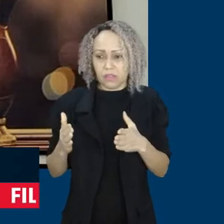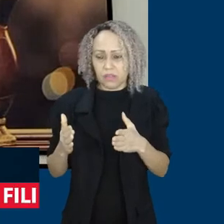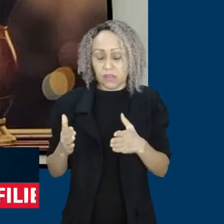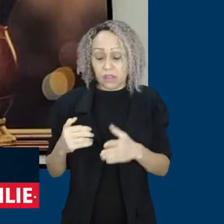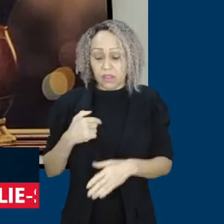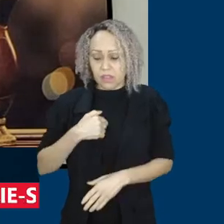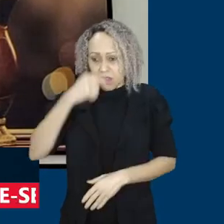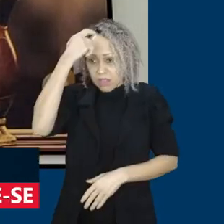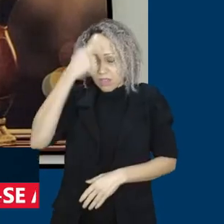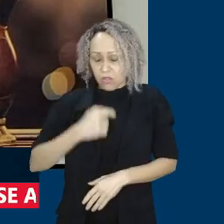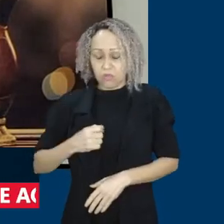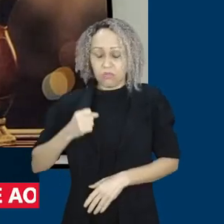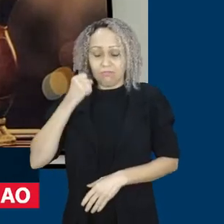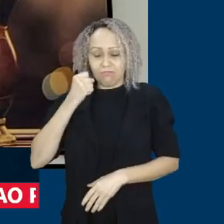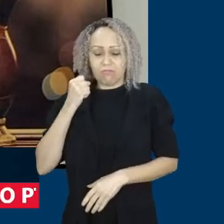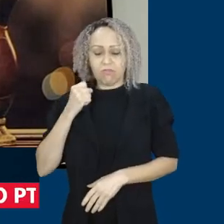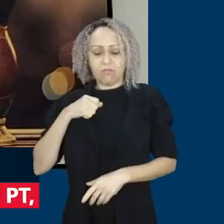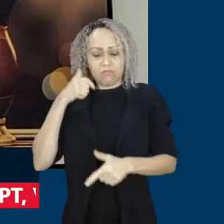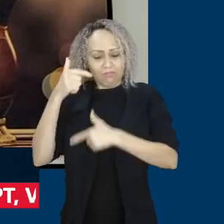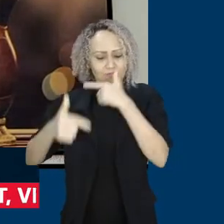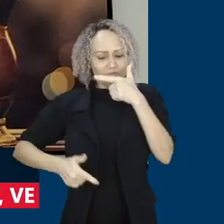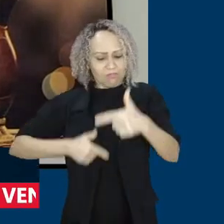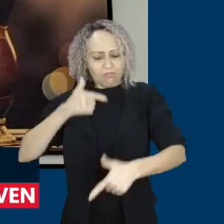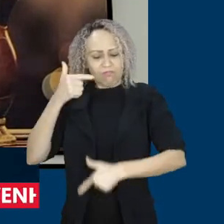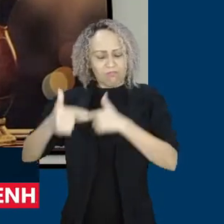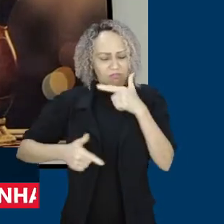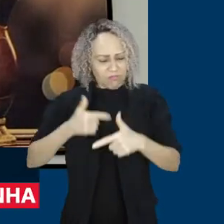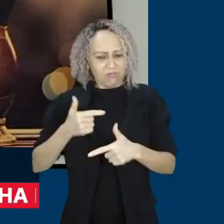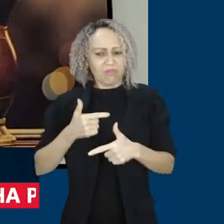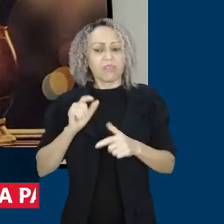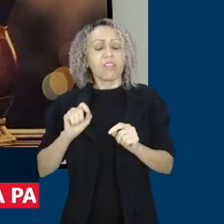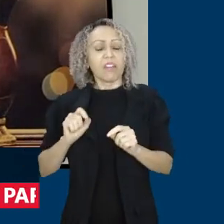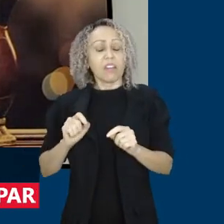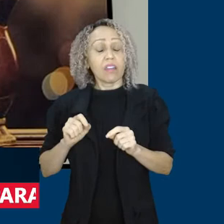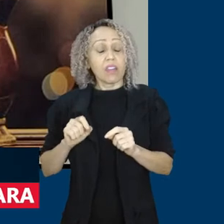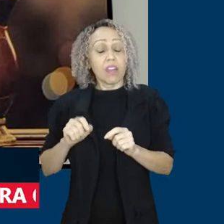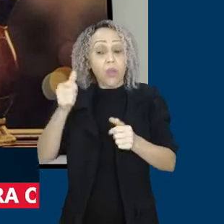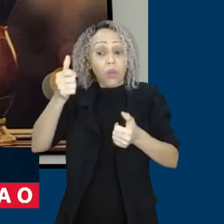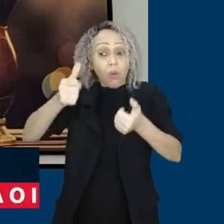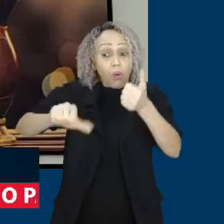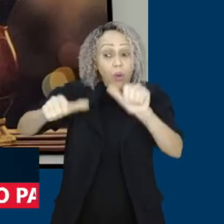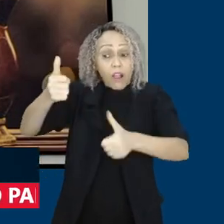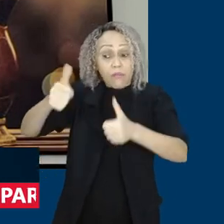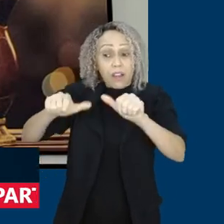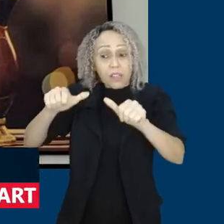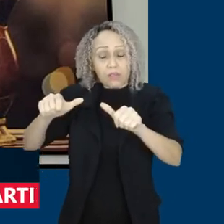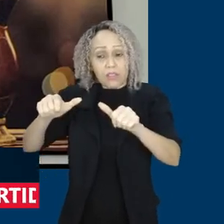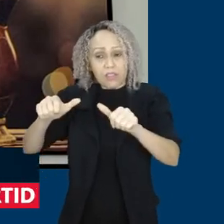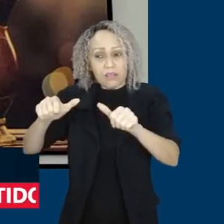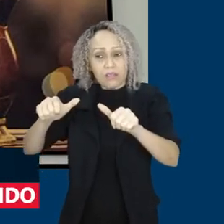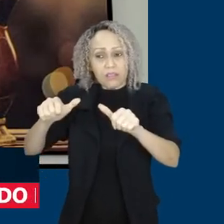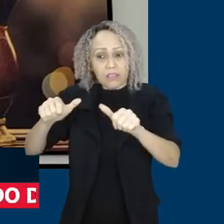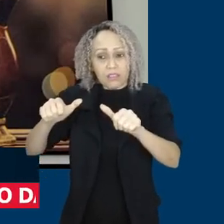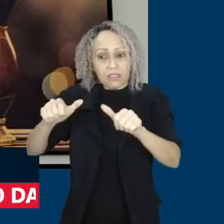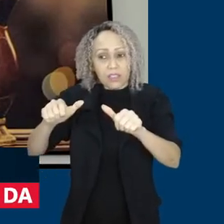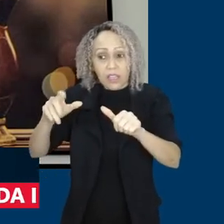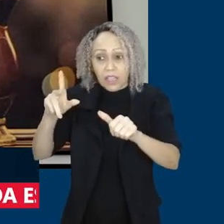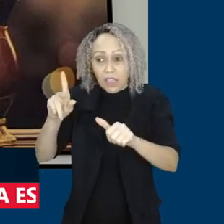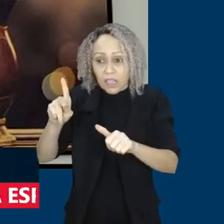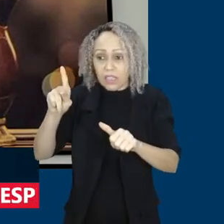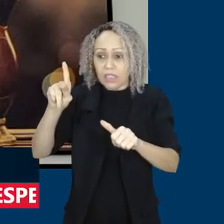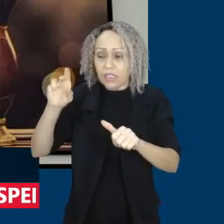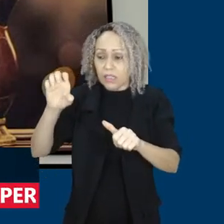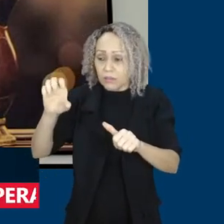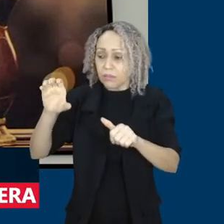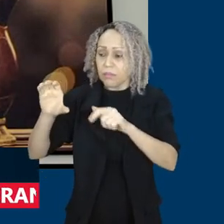na minha avaliação tem condição de botar contra essa técnica essa PEC vai